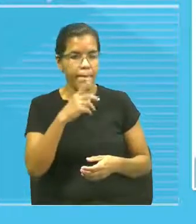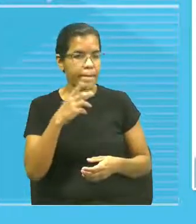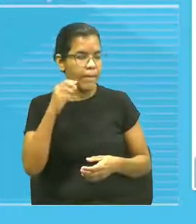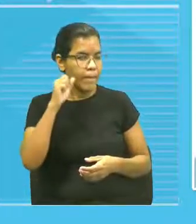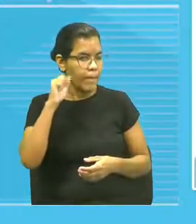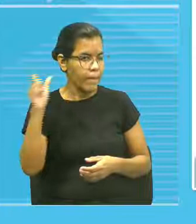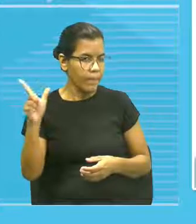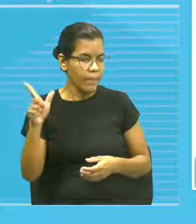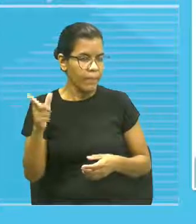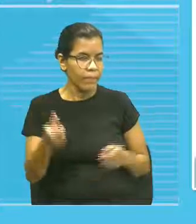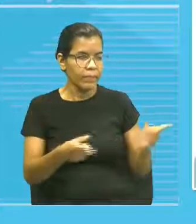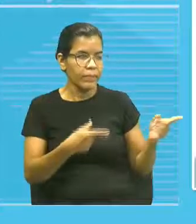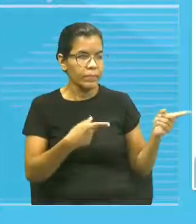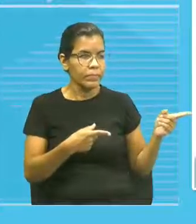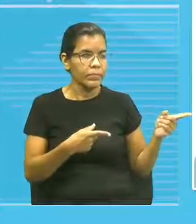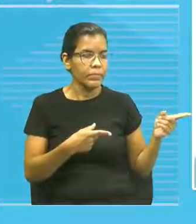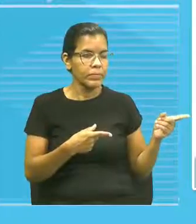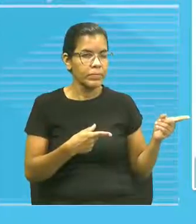soluto.